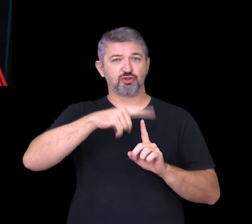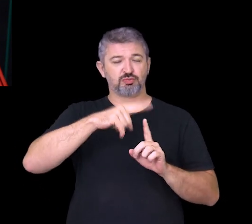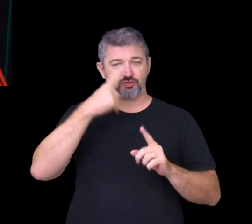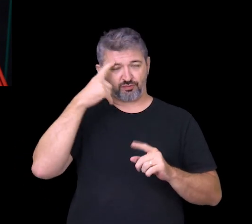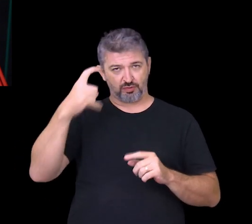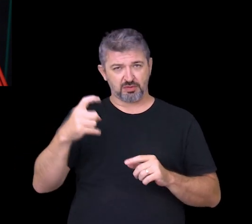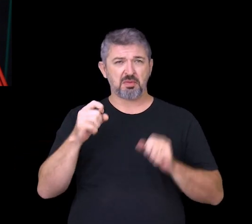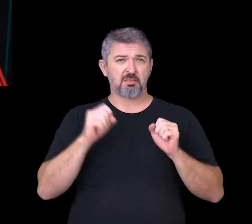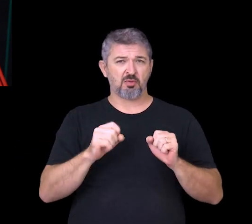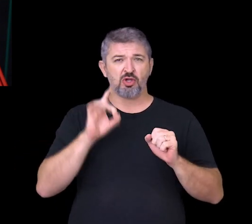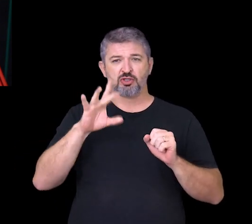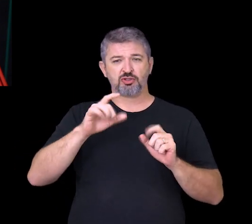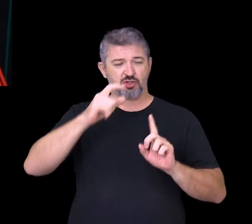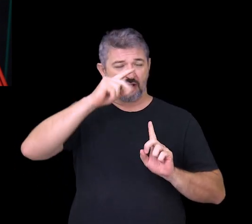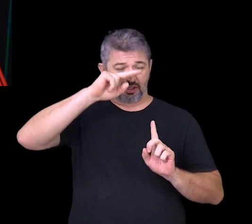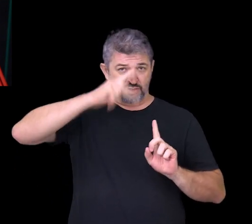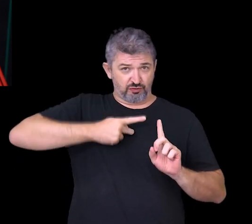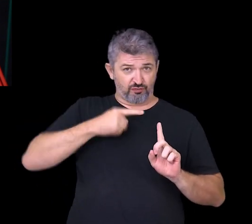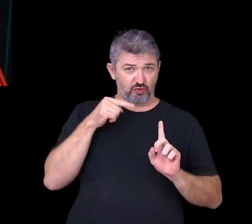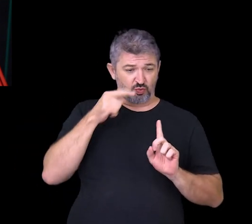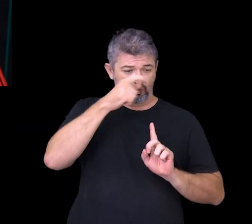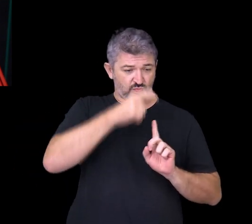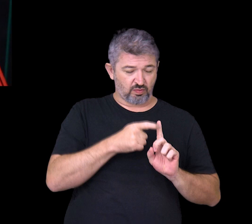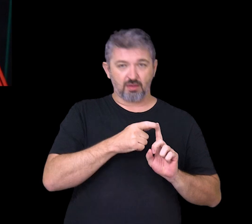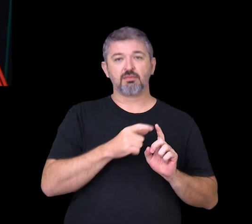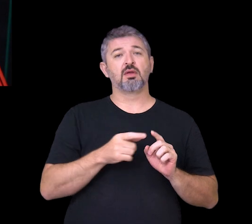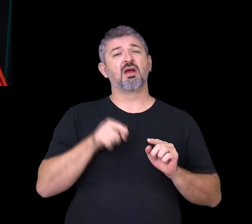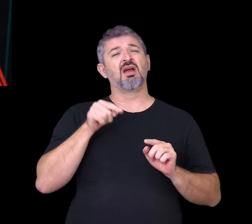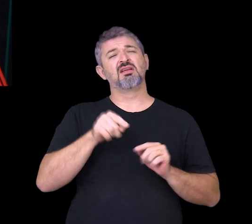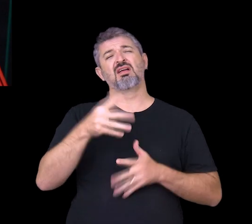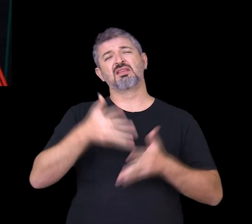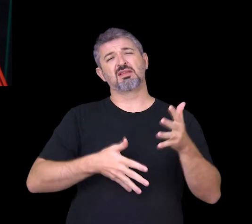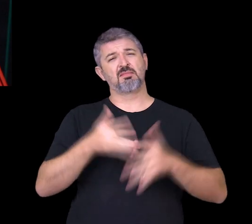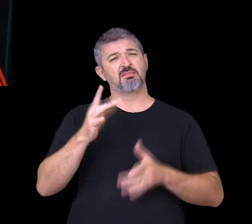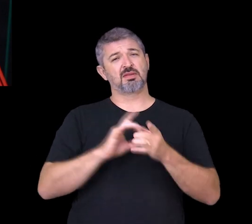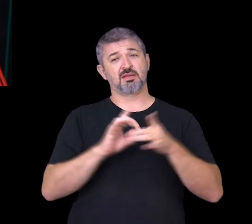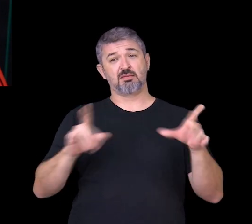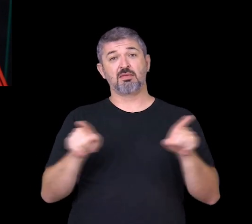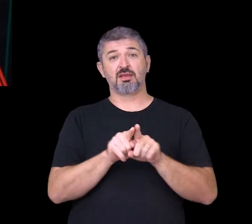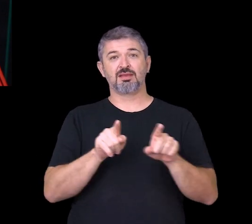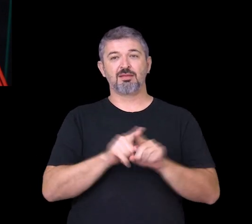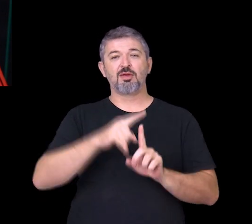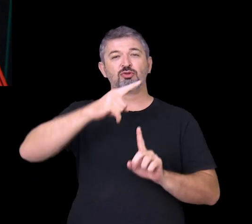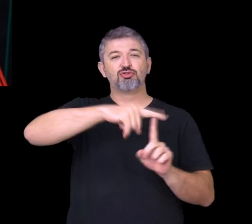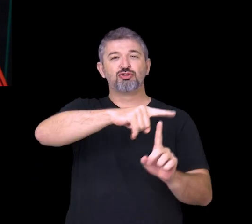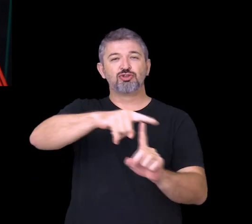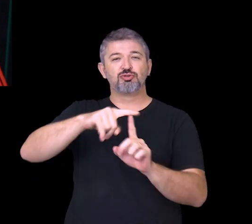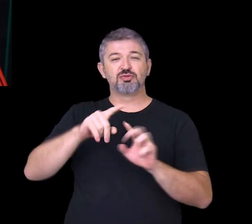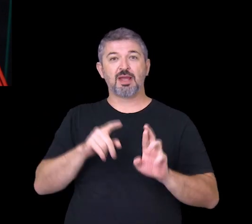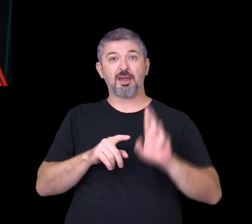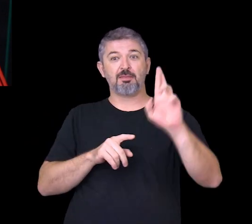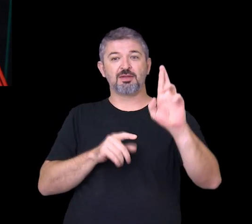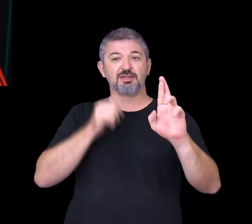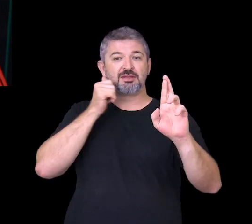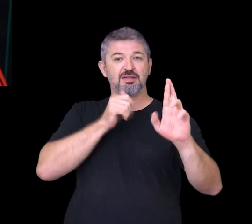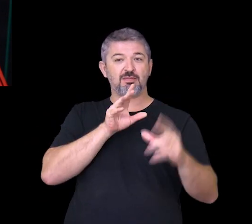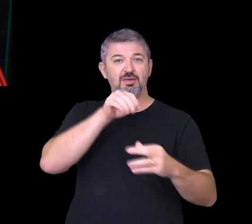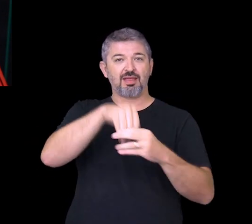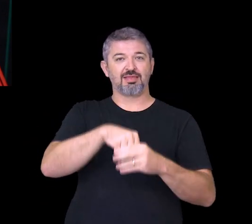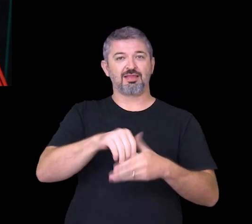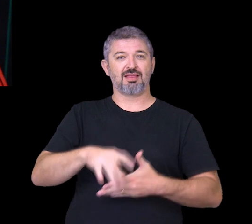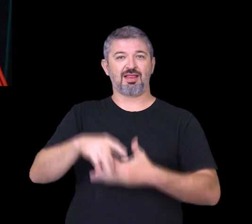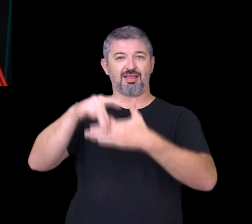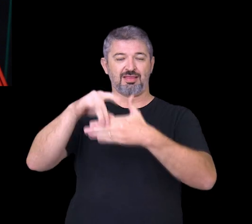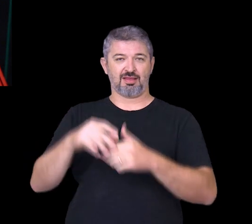violência, que vão além das agressões individuais, afetando a democracia e a representatividade das mulheres em cargos